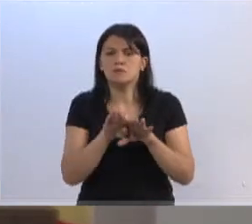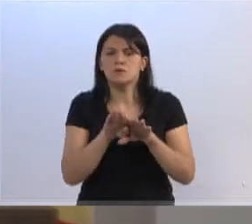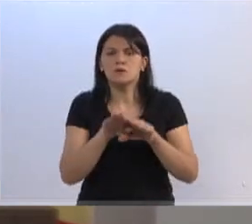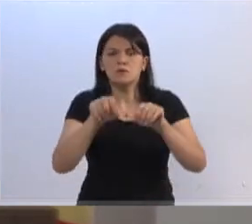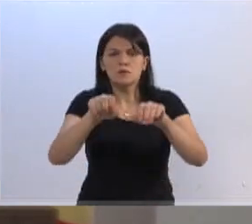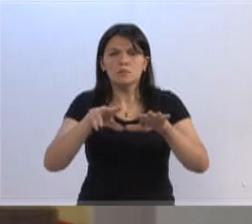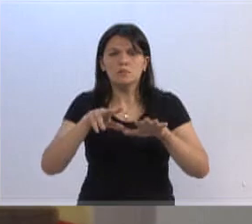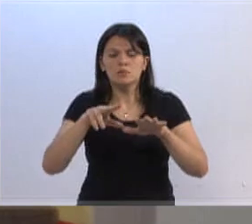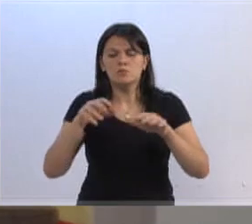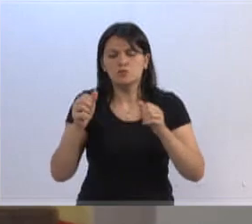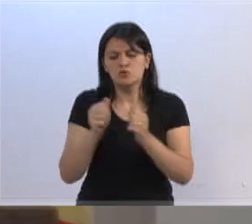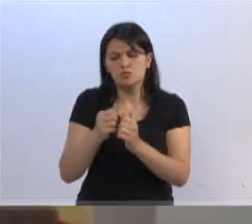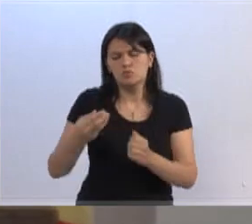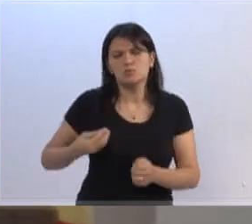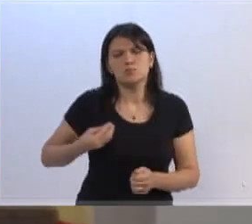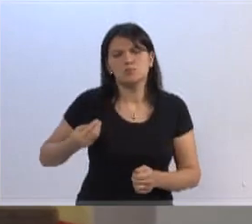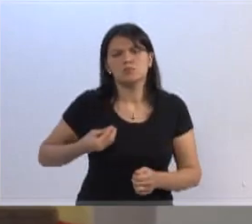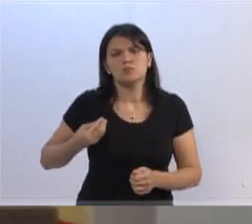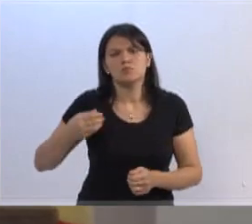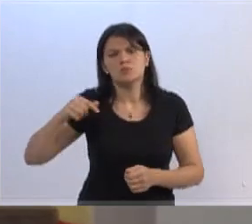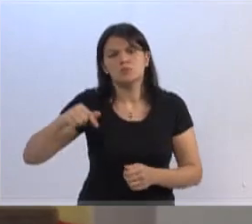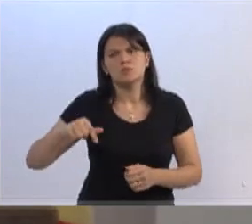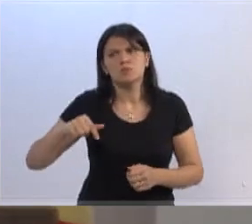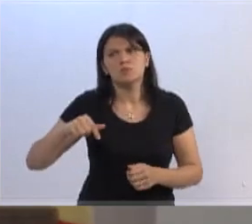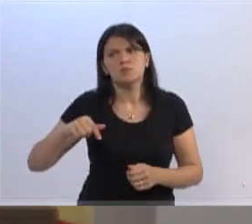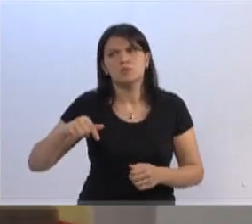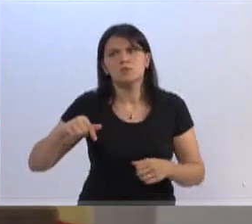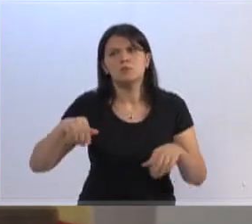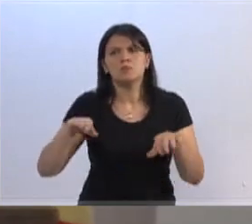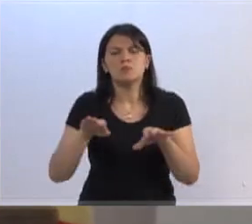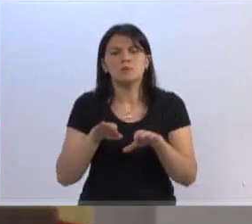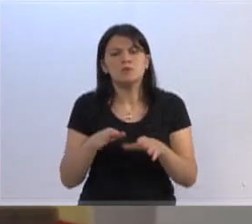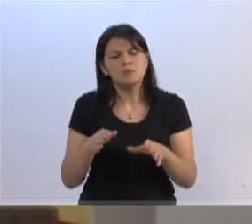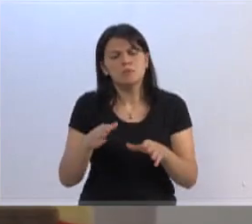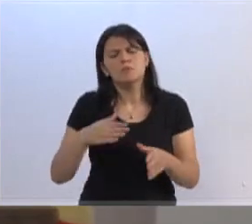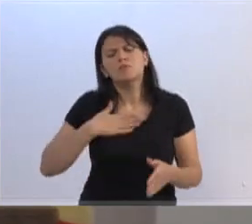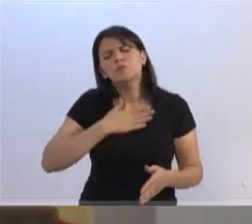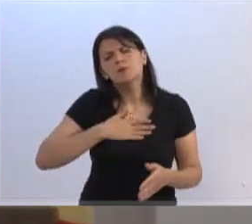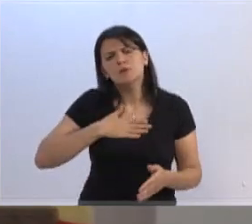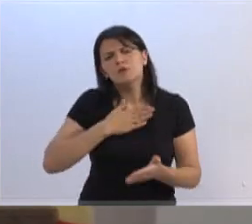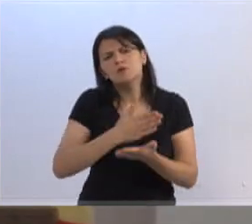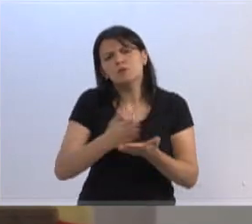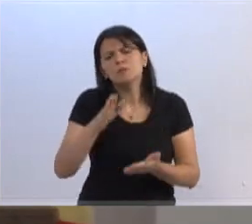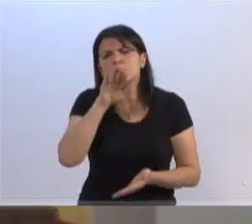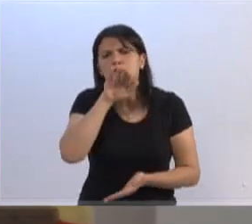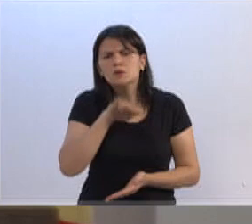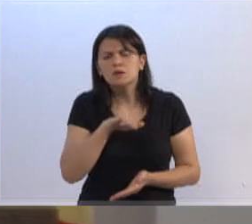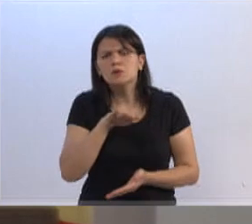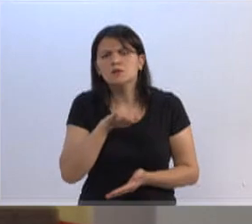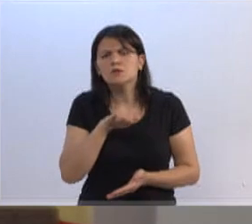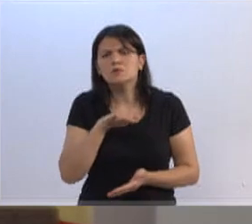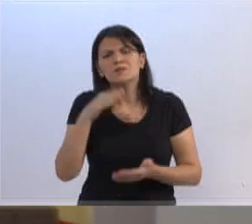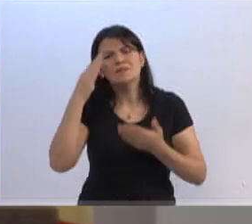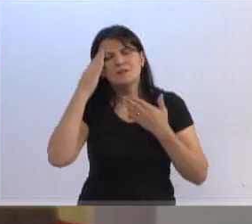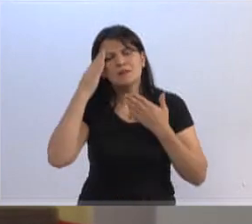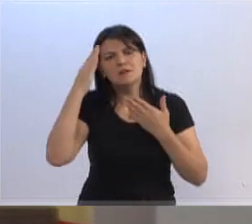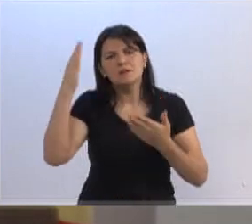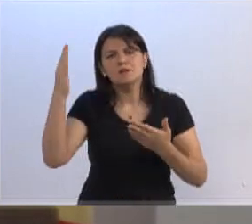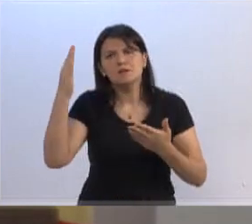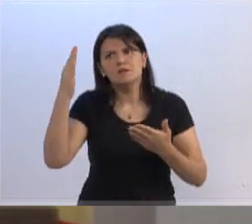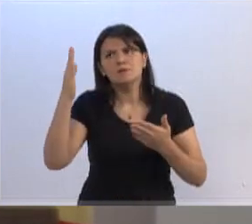público que nos acompanha aqui nessa Casa Legislativa. Eu gostaria de iniciar nessa tarde, primeiramente, fazendo um